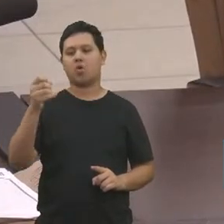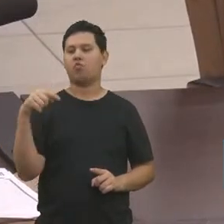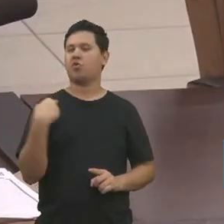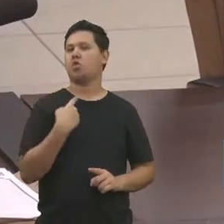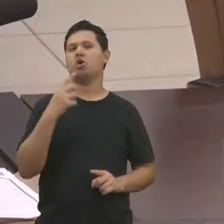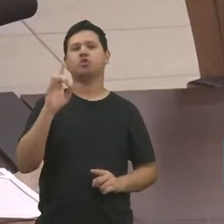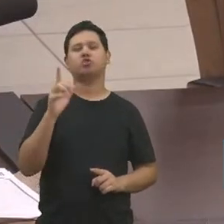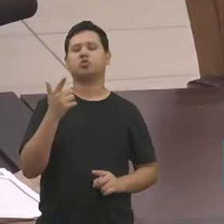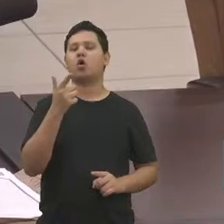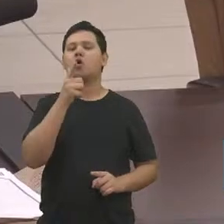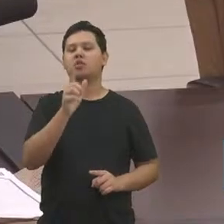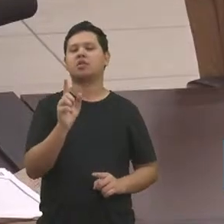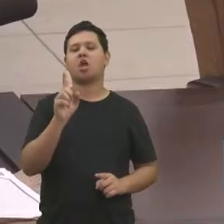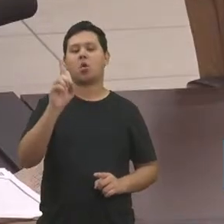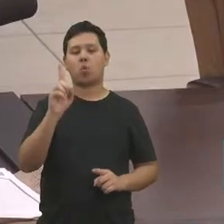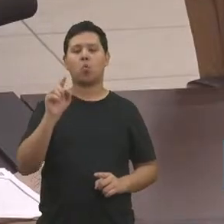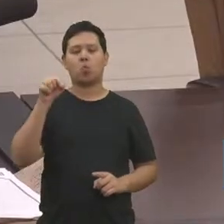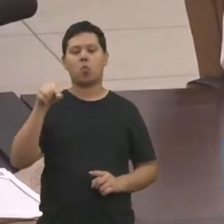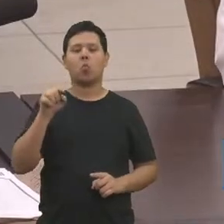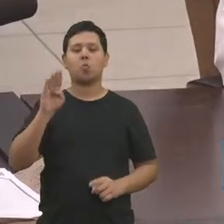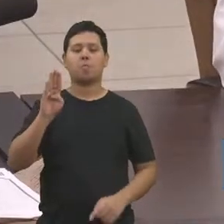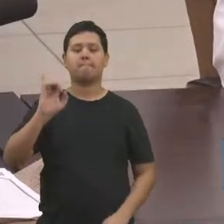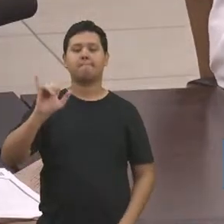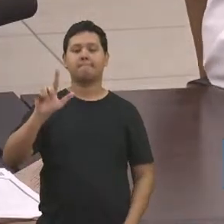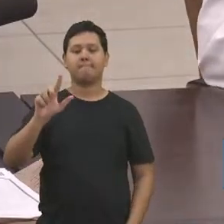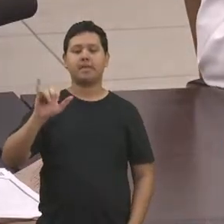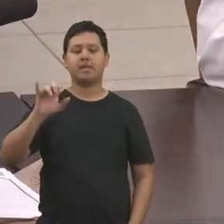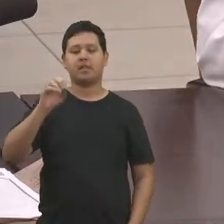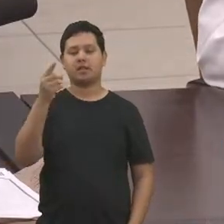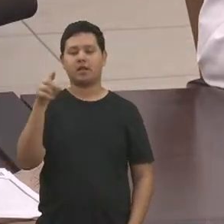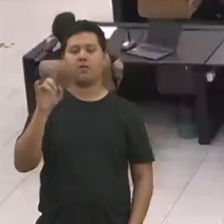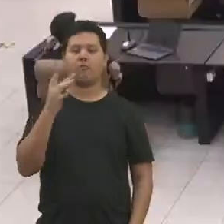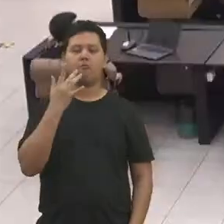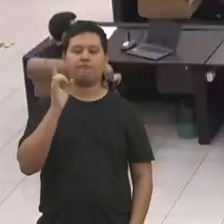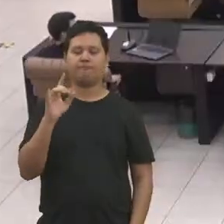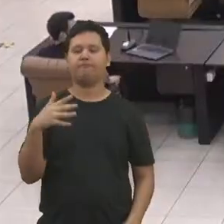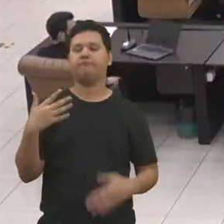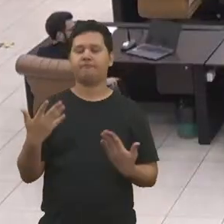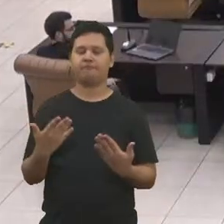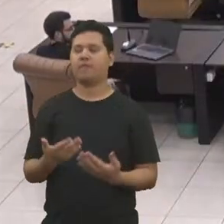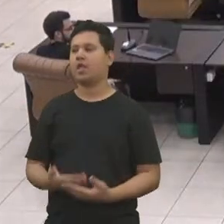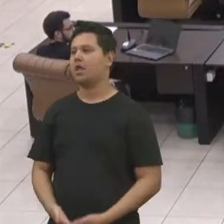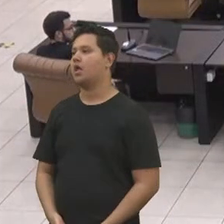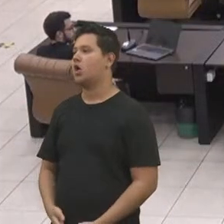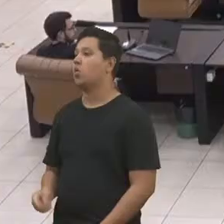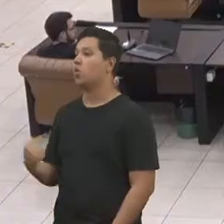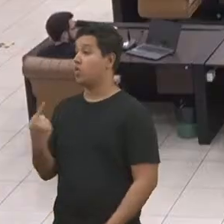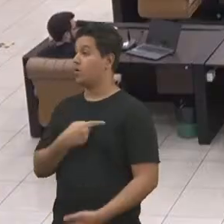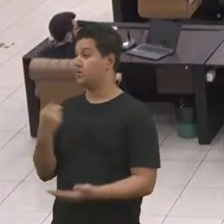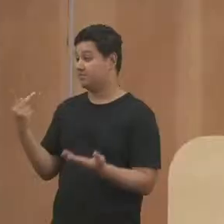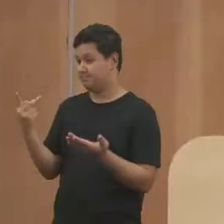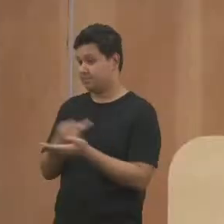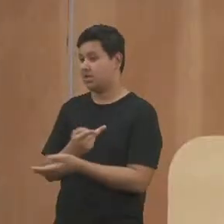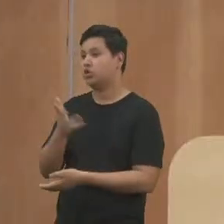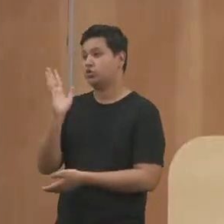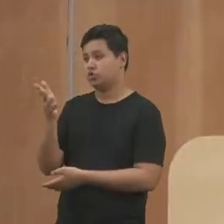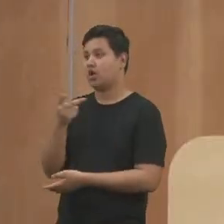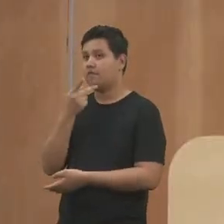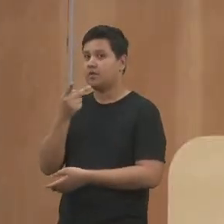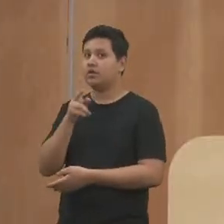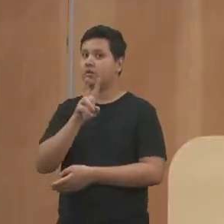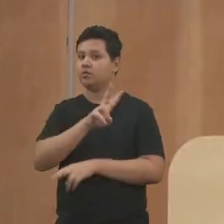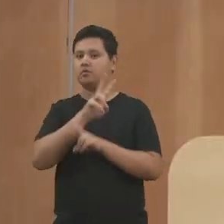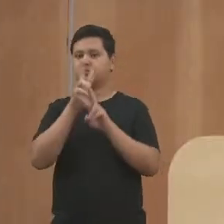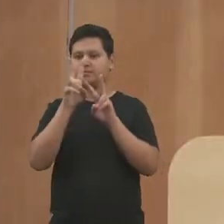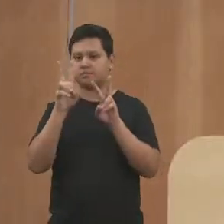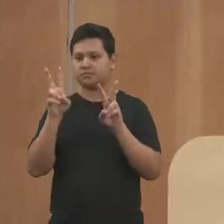1,5 bi? Olha, as principais os déficits nossos foram os já levantados aqui, né? A transferência de